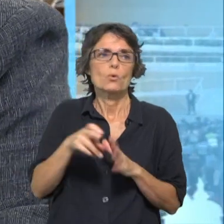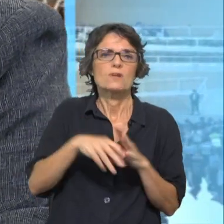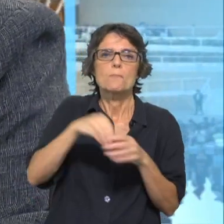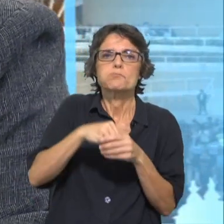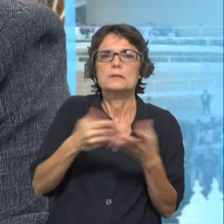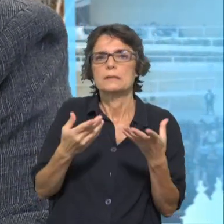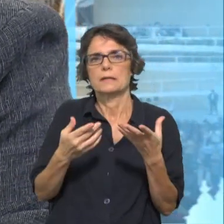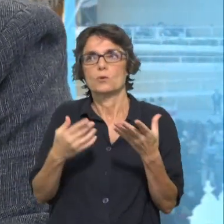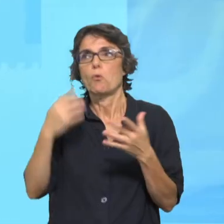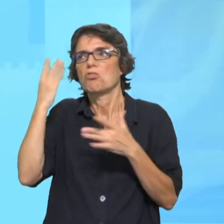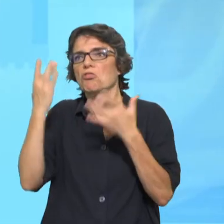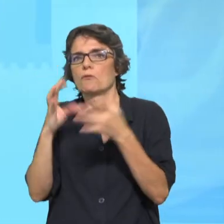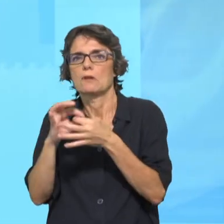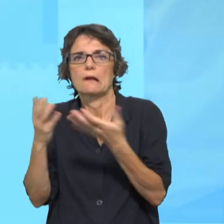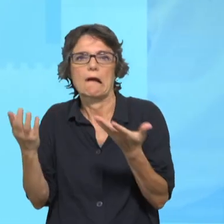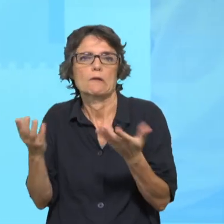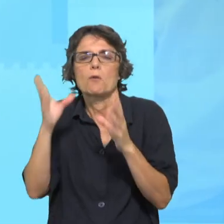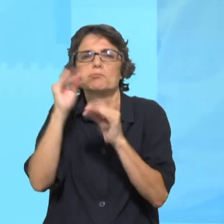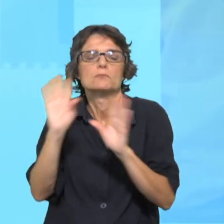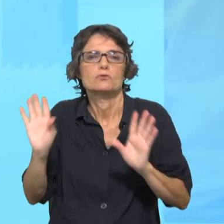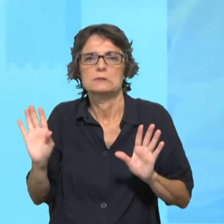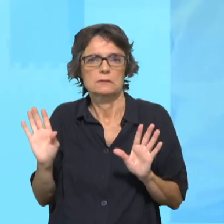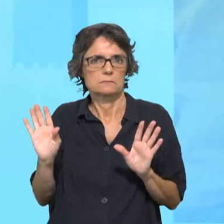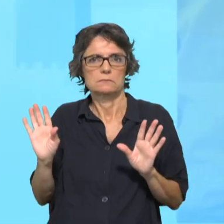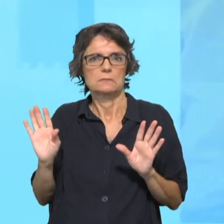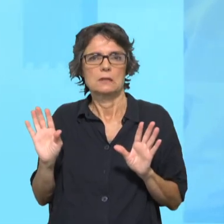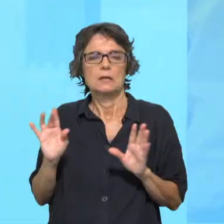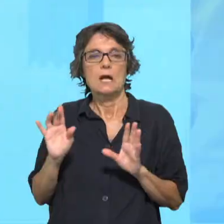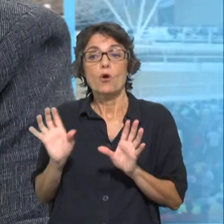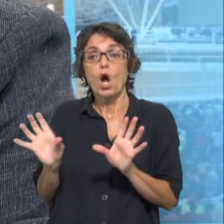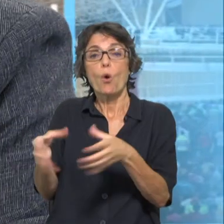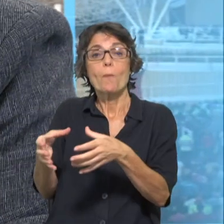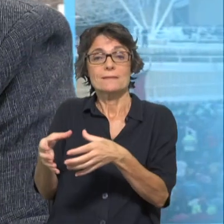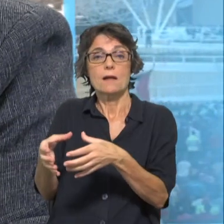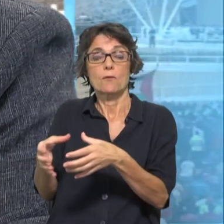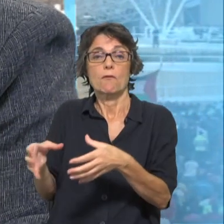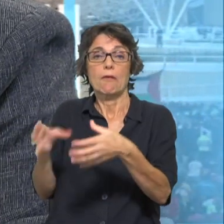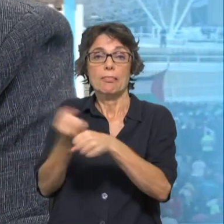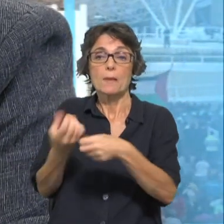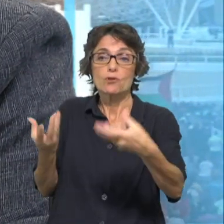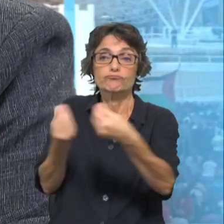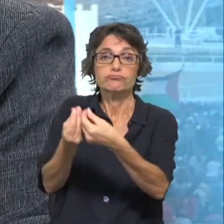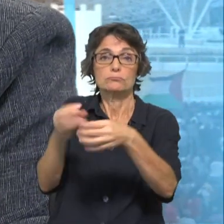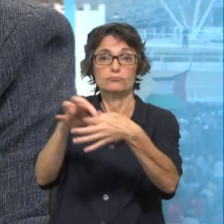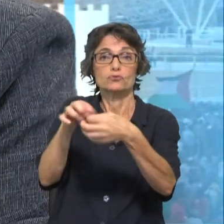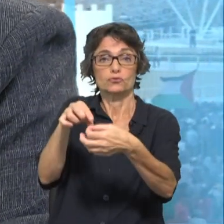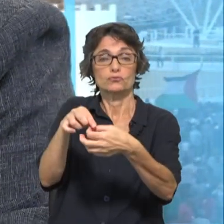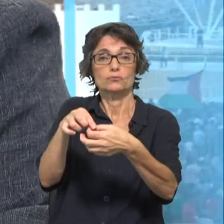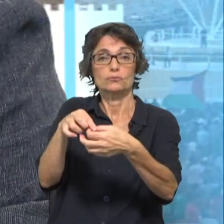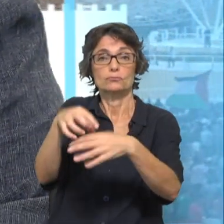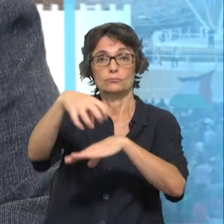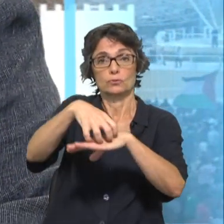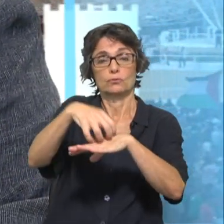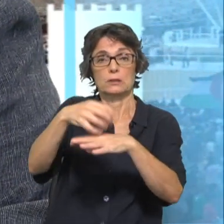nem teológico que estas comissões vão ter, qual é o seu papel. Elas vão estar a colaborar com a Curia Romana, os organismos da Curia Romana, em última instância, que terão a